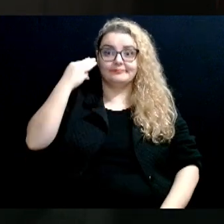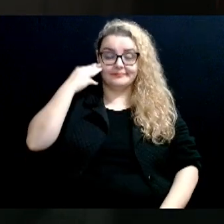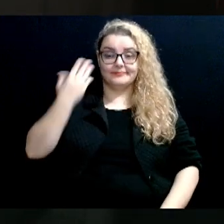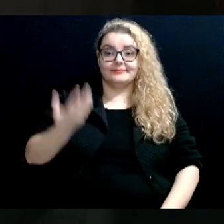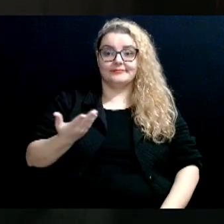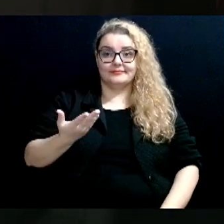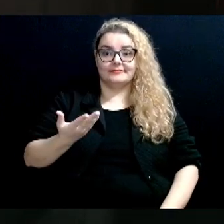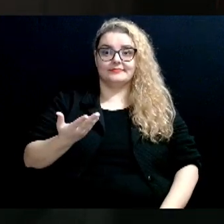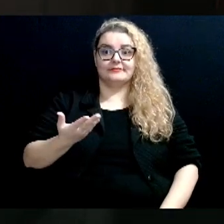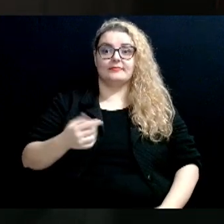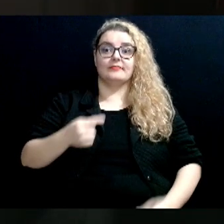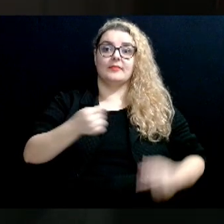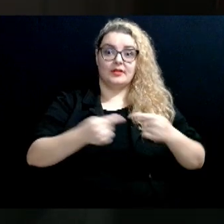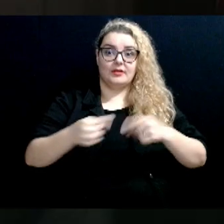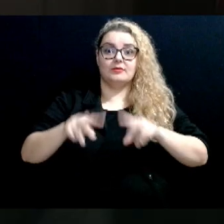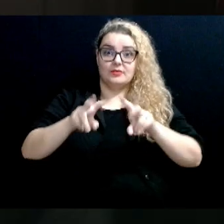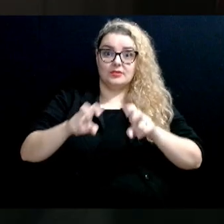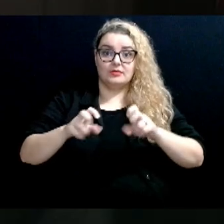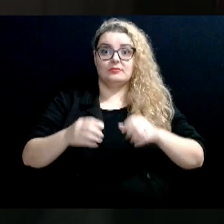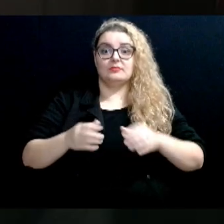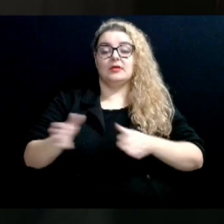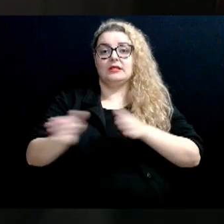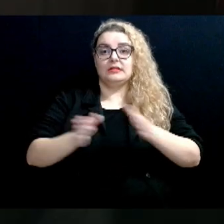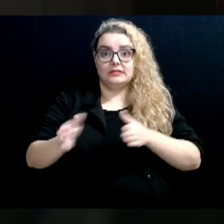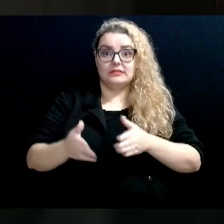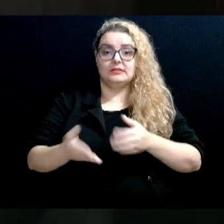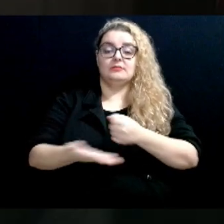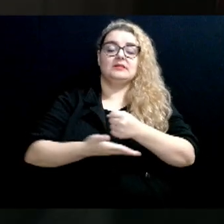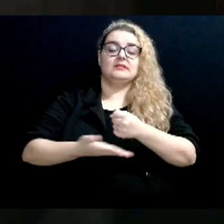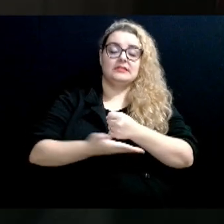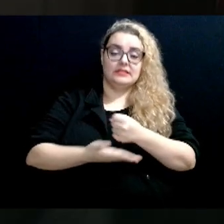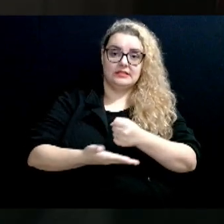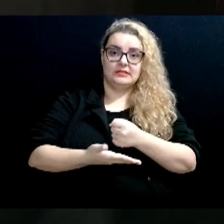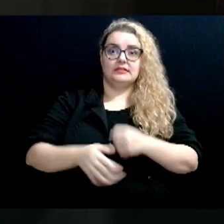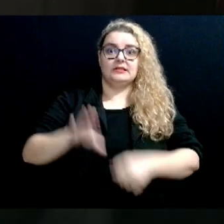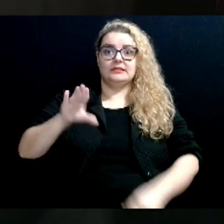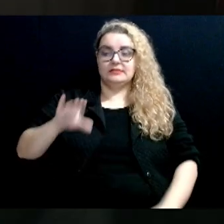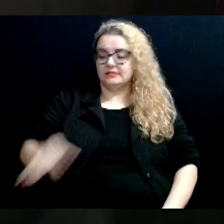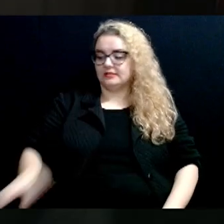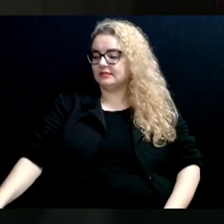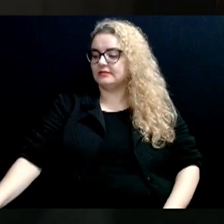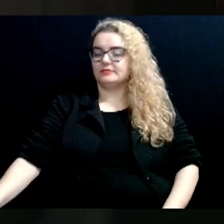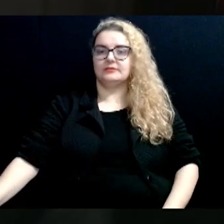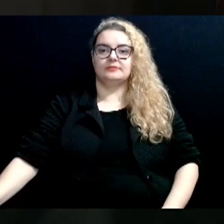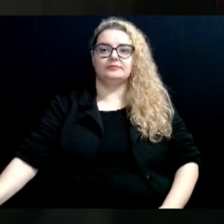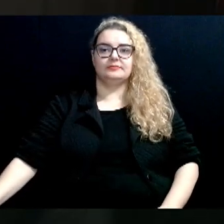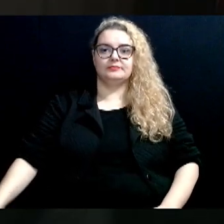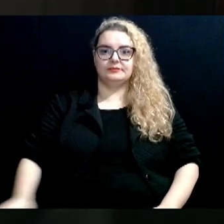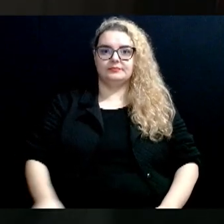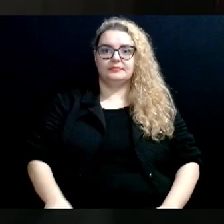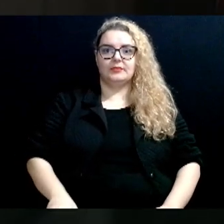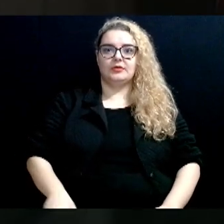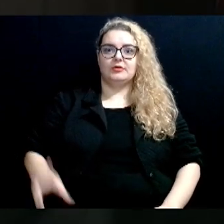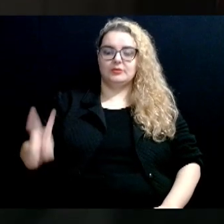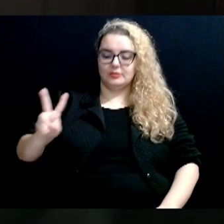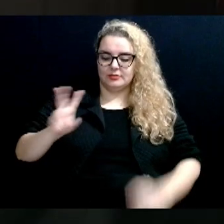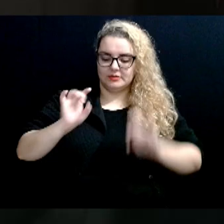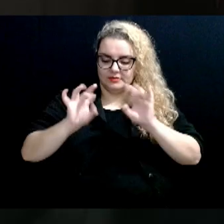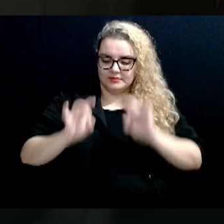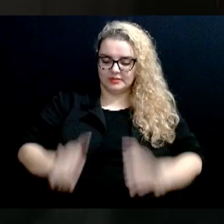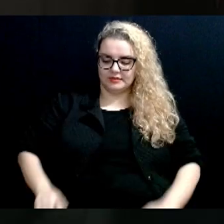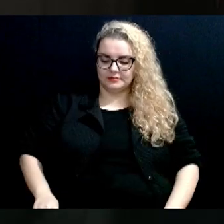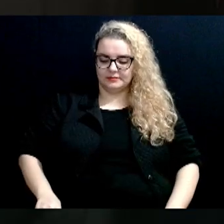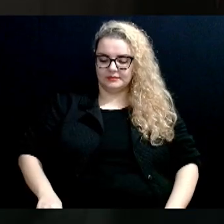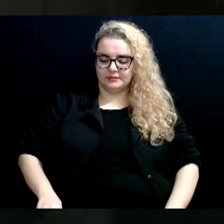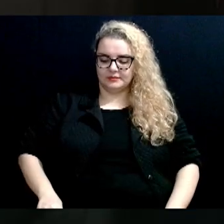tema de forma acessível, baseada na ciência, nós temos aqui duas especialistas no Estúdio Câmara. Eu quero dar